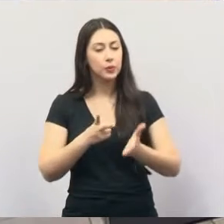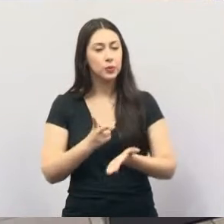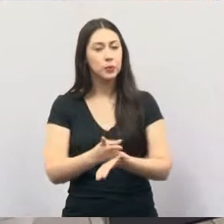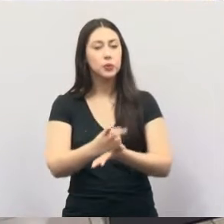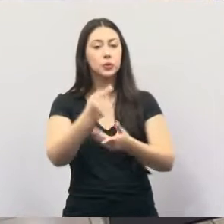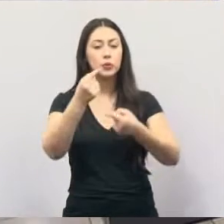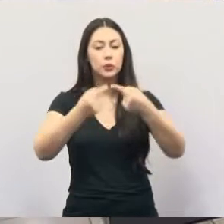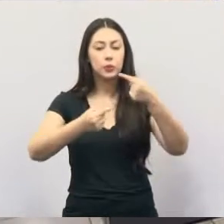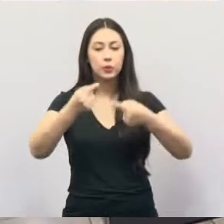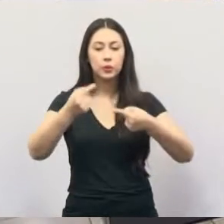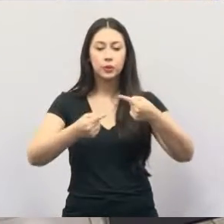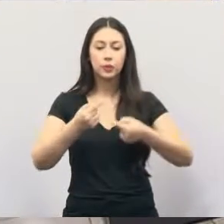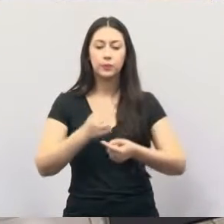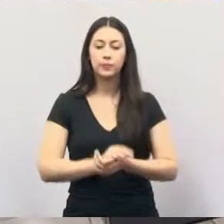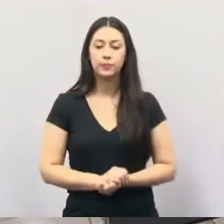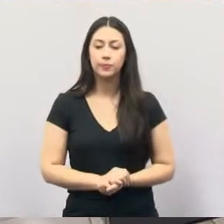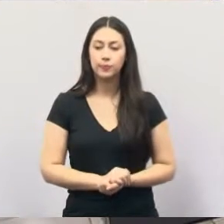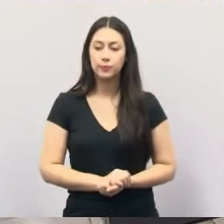discussão.